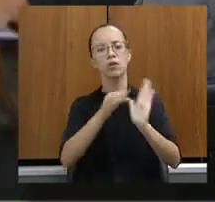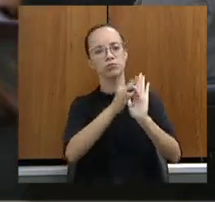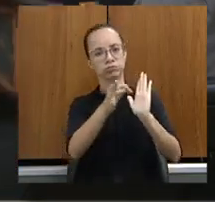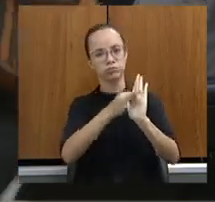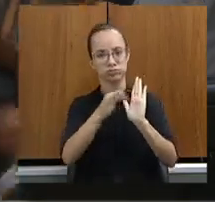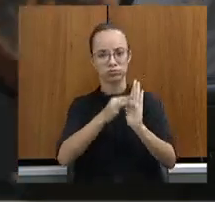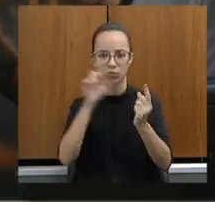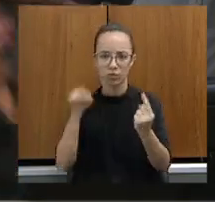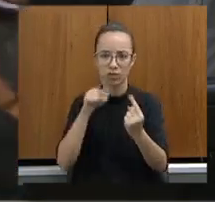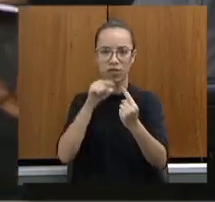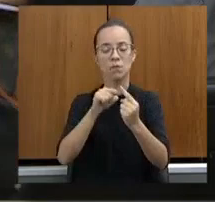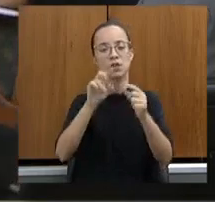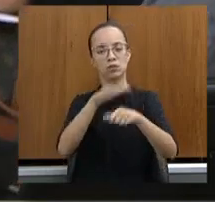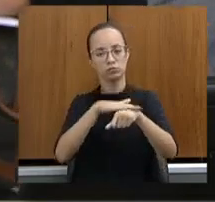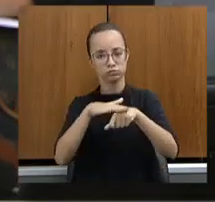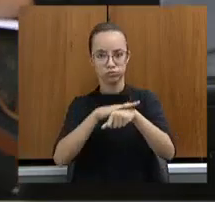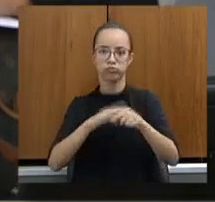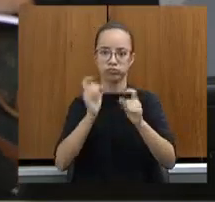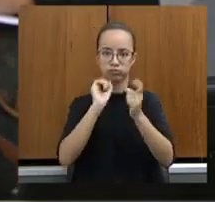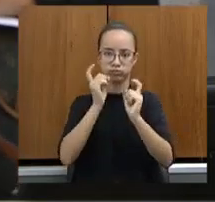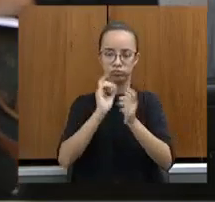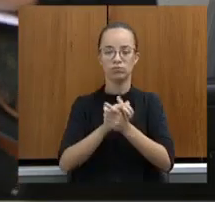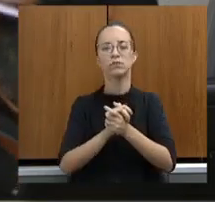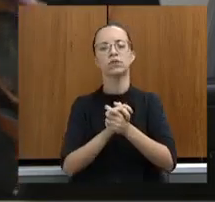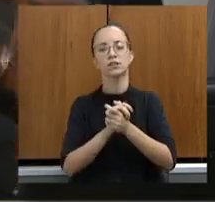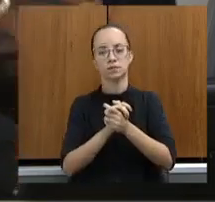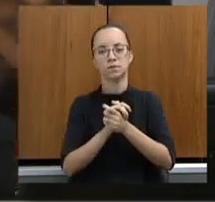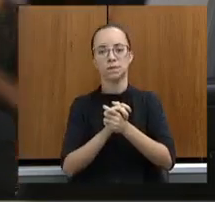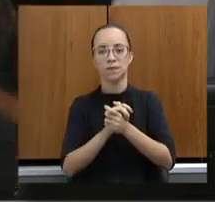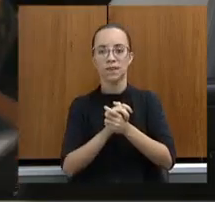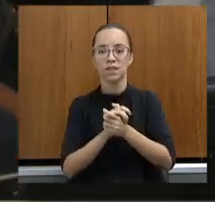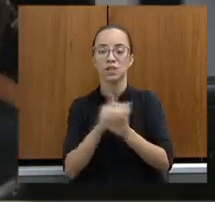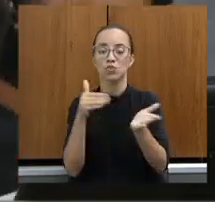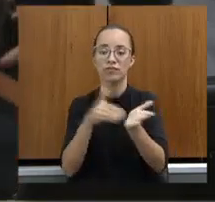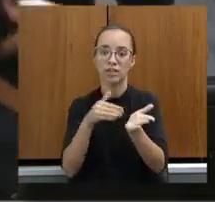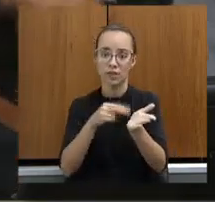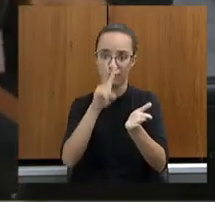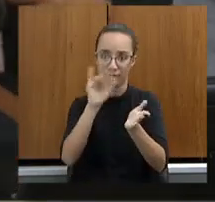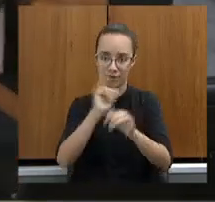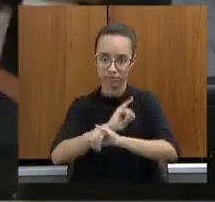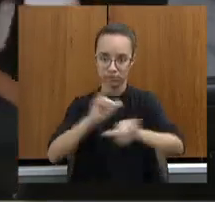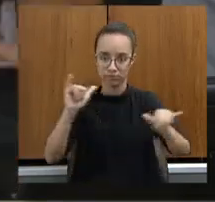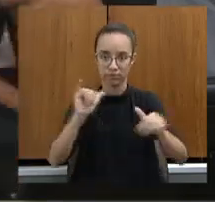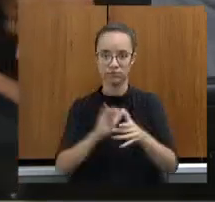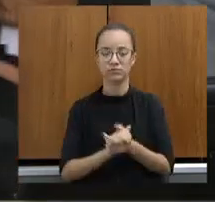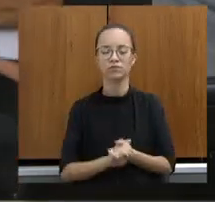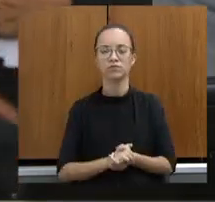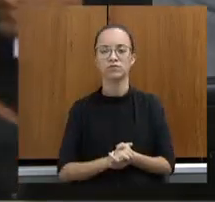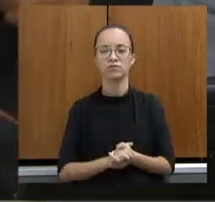referentes ao tema abordado e serão deliberadas ao final desta reunião